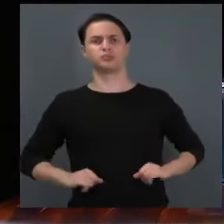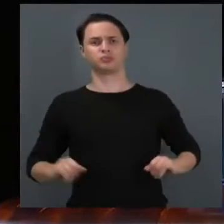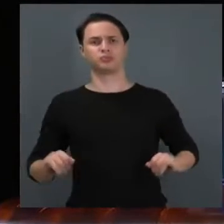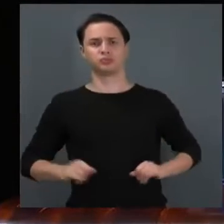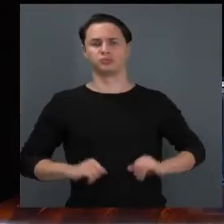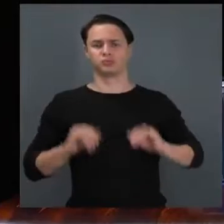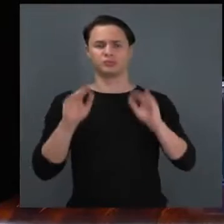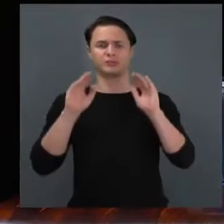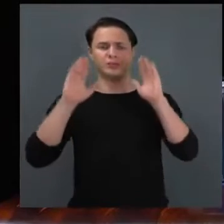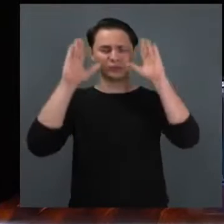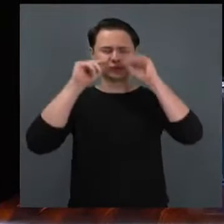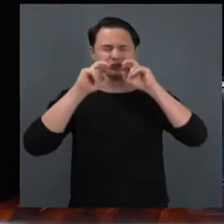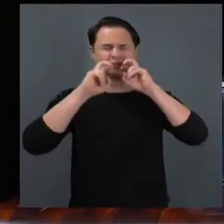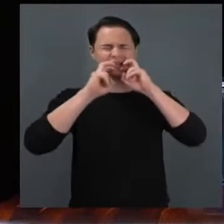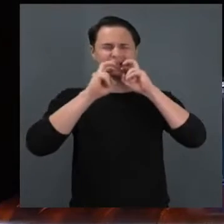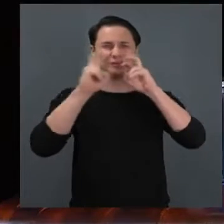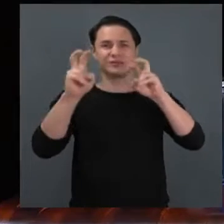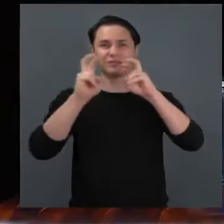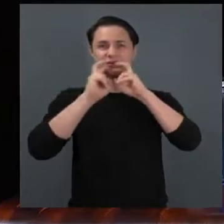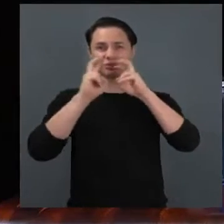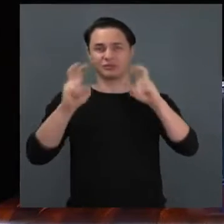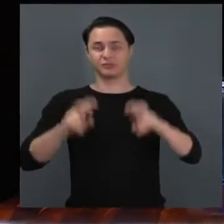noite gritam: